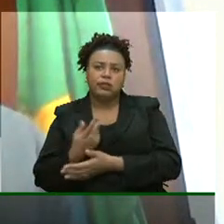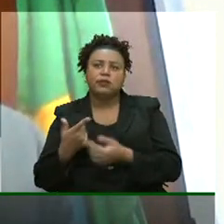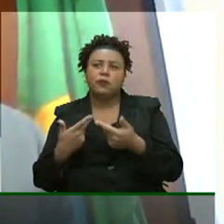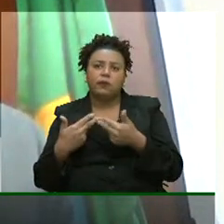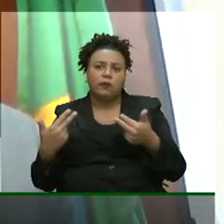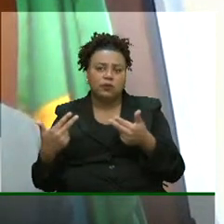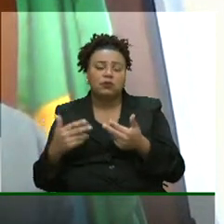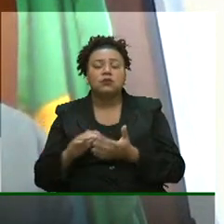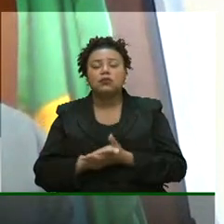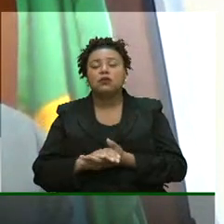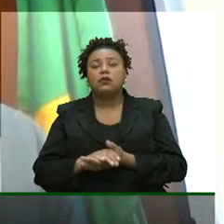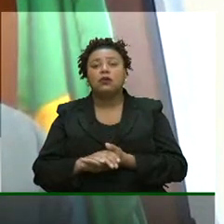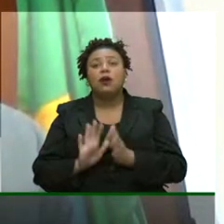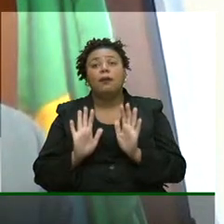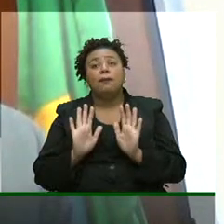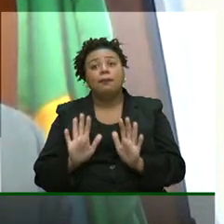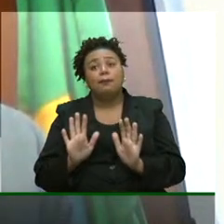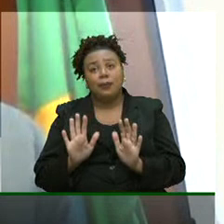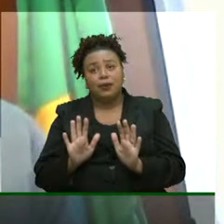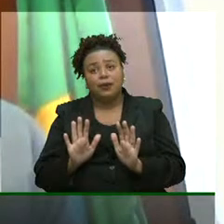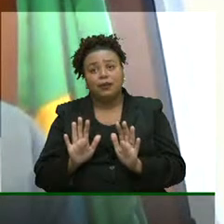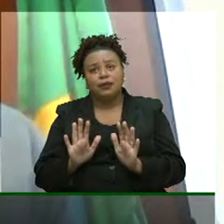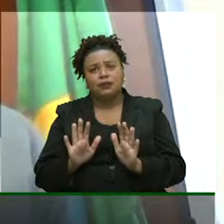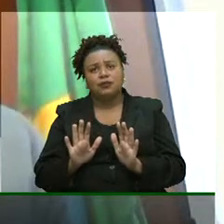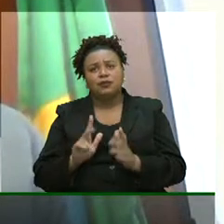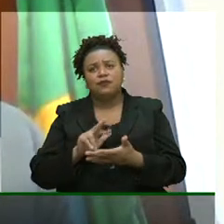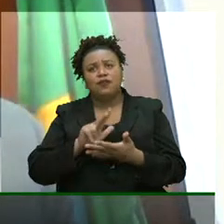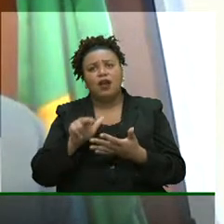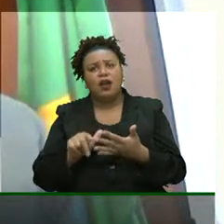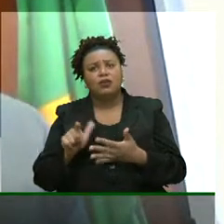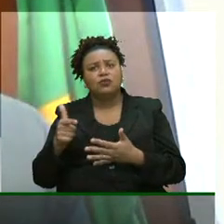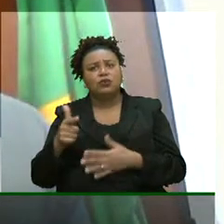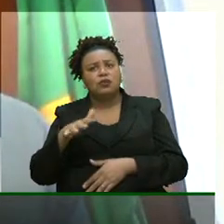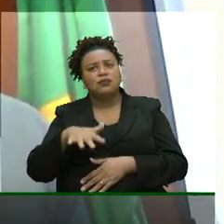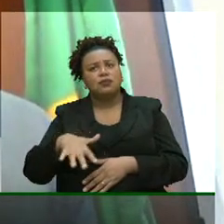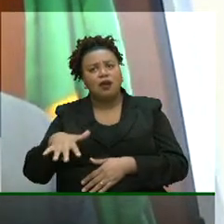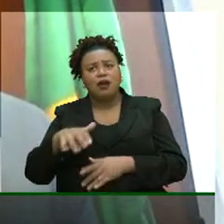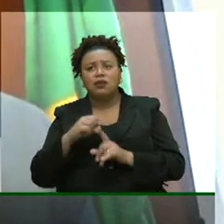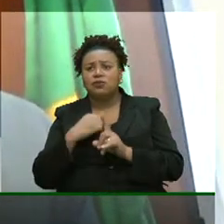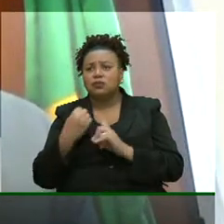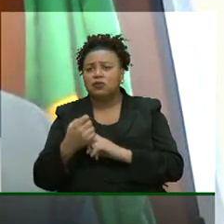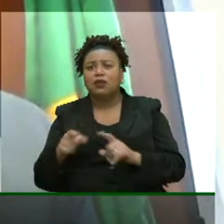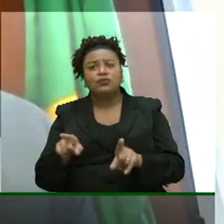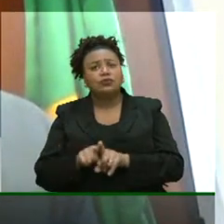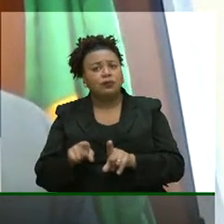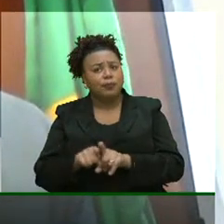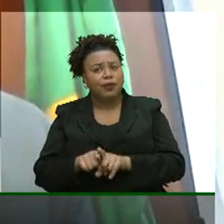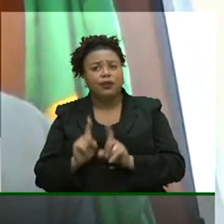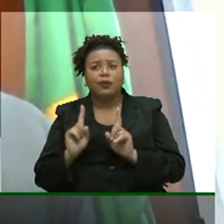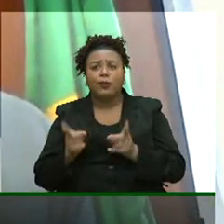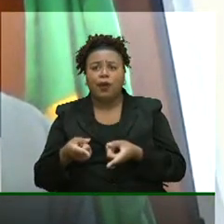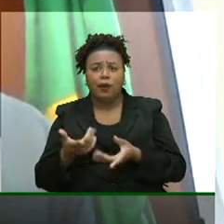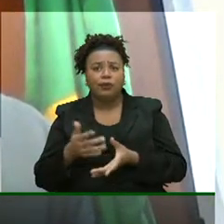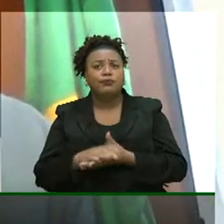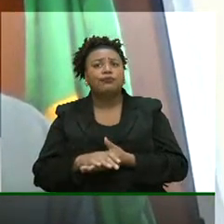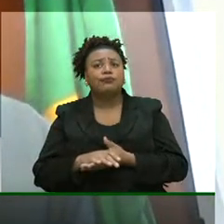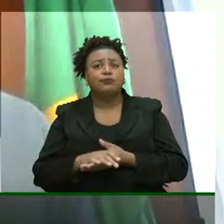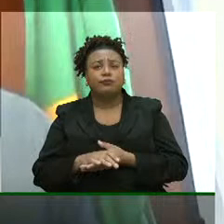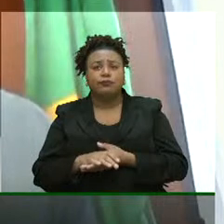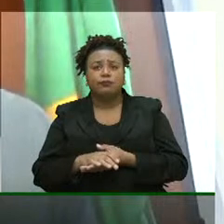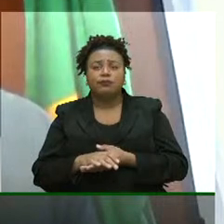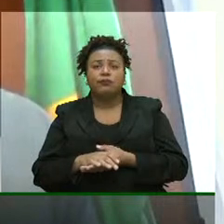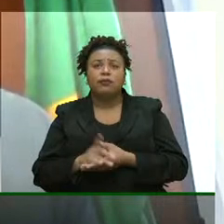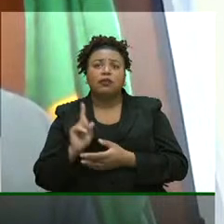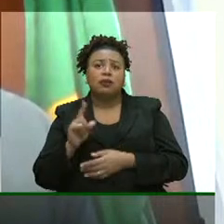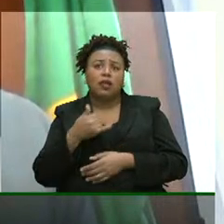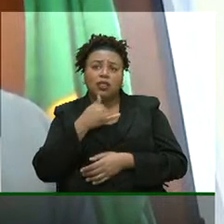isso, mas diversos outros setores da sociedade ficaram submetidos a essas circunstâncias também, o que